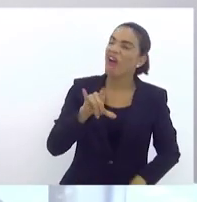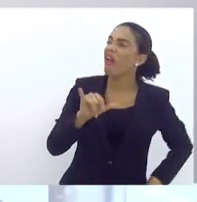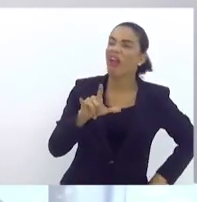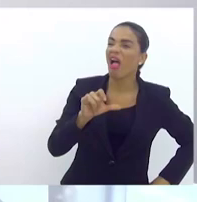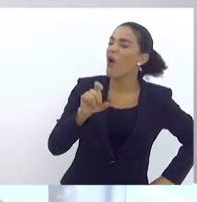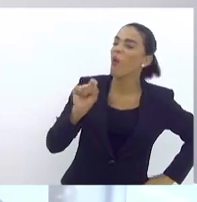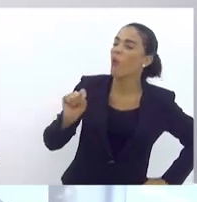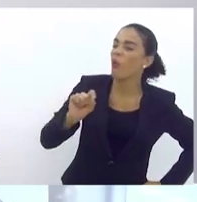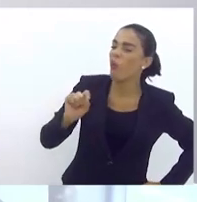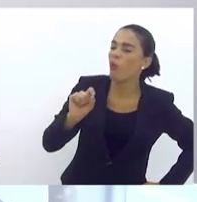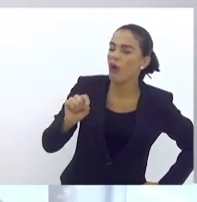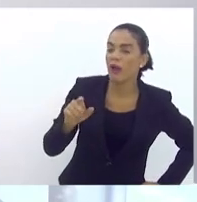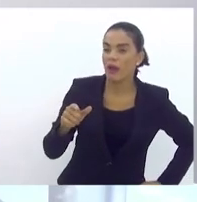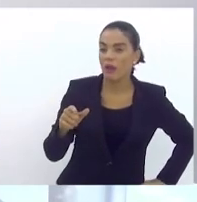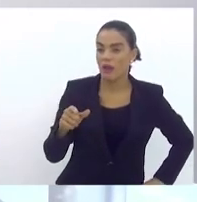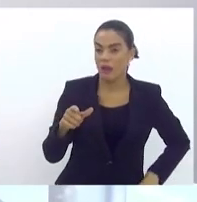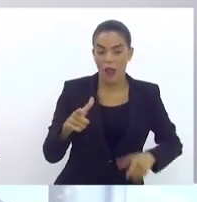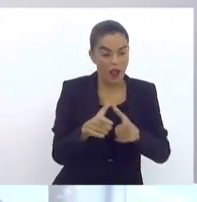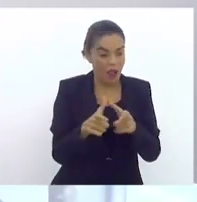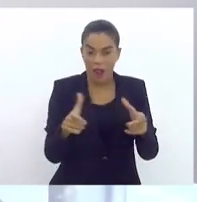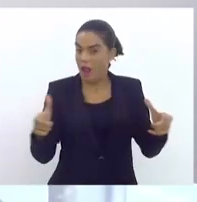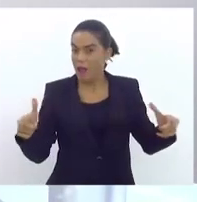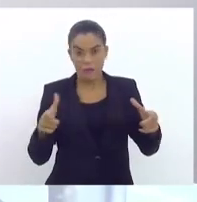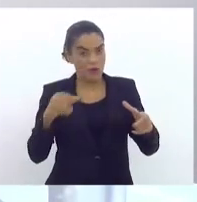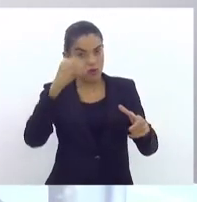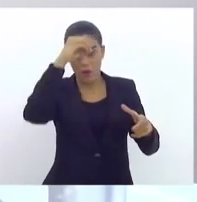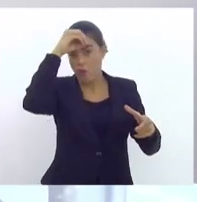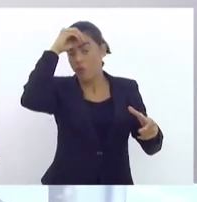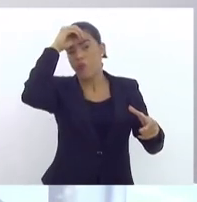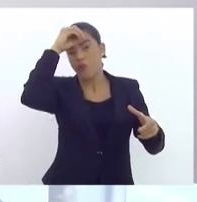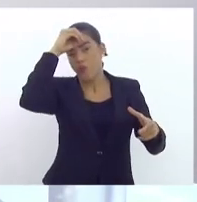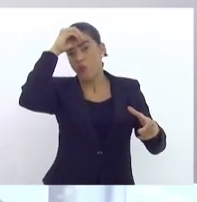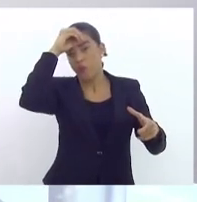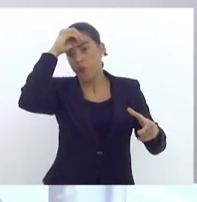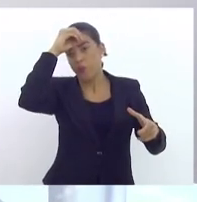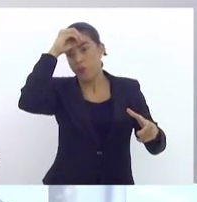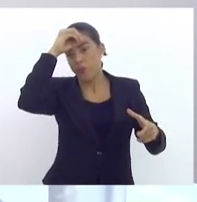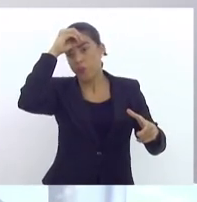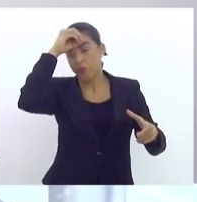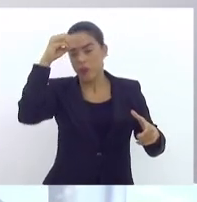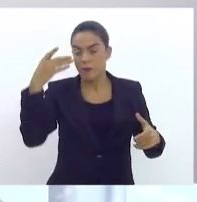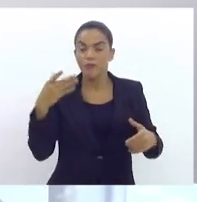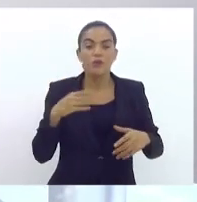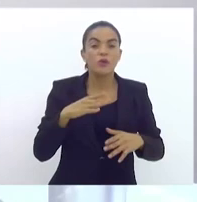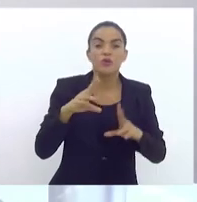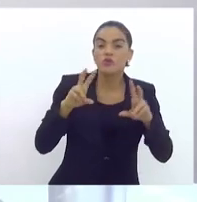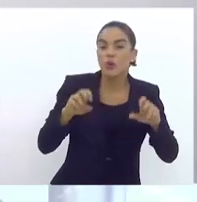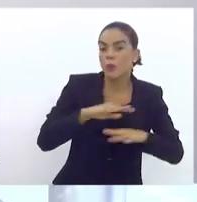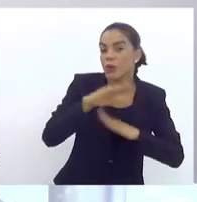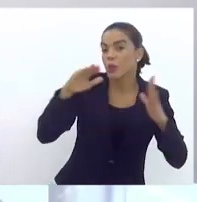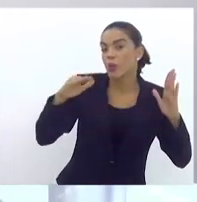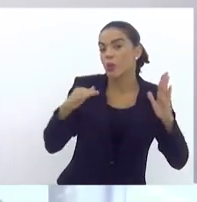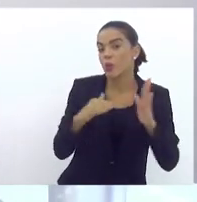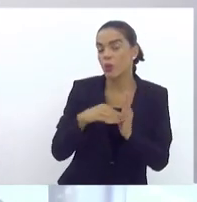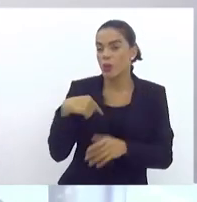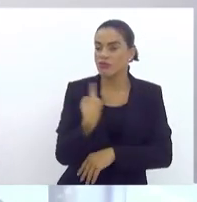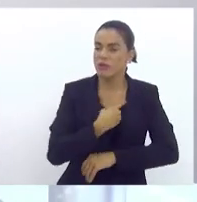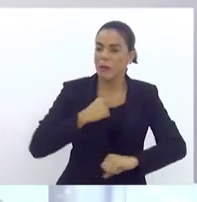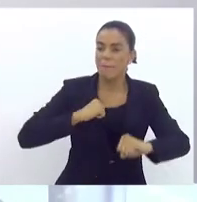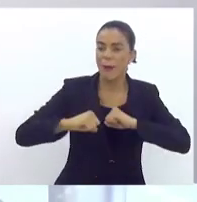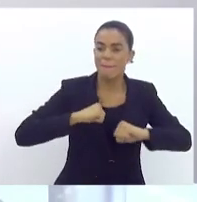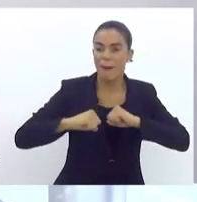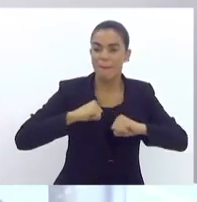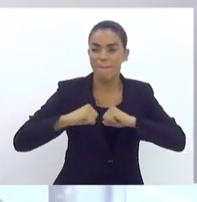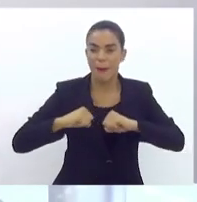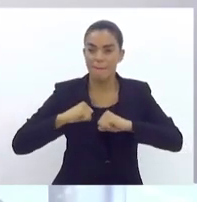e assim a massa realmente não tem conhecimento ainda com tudo que a gente tem feito né e